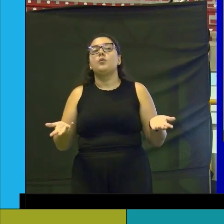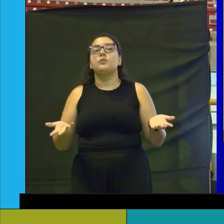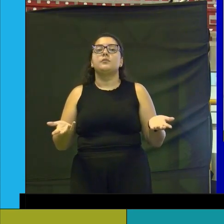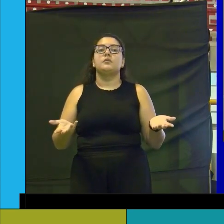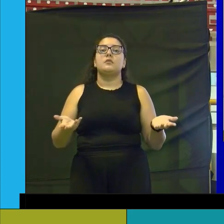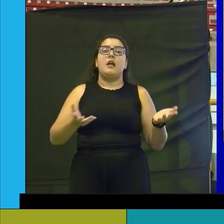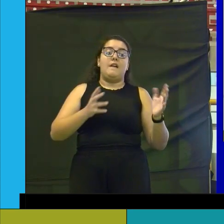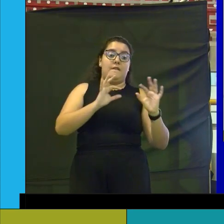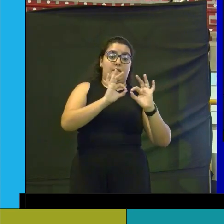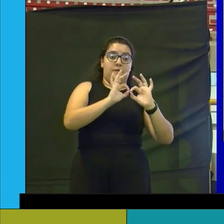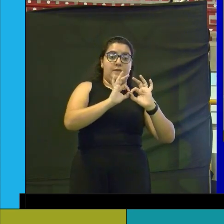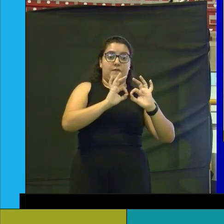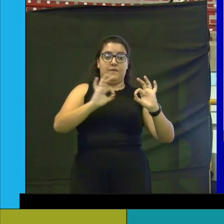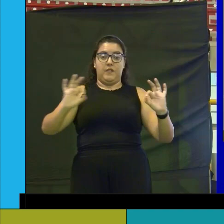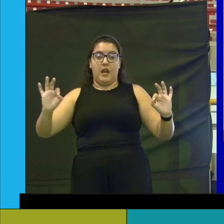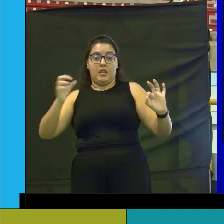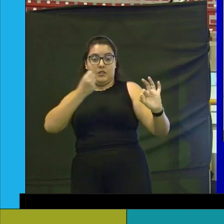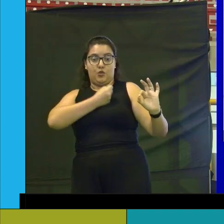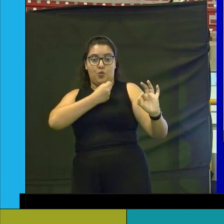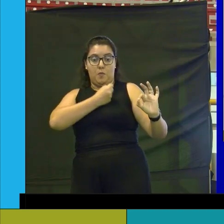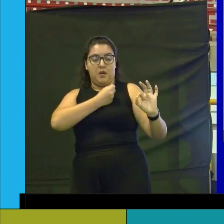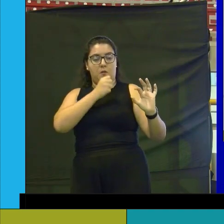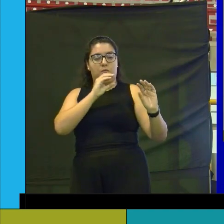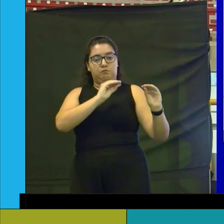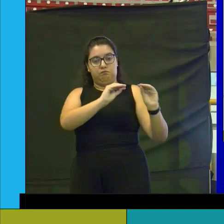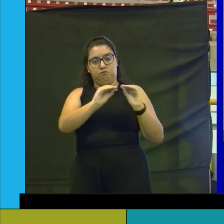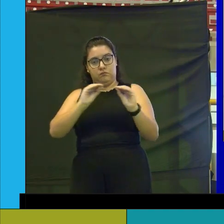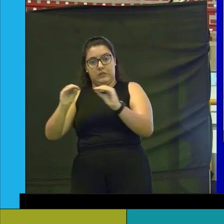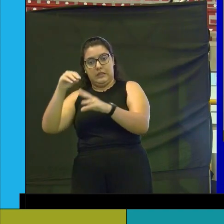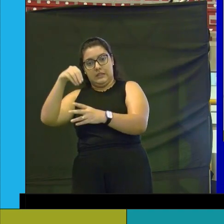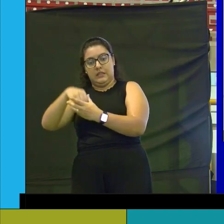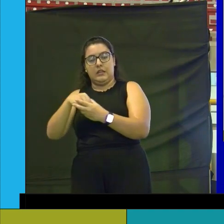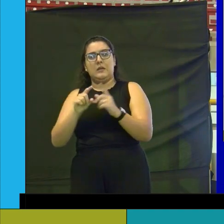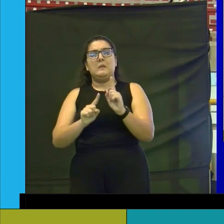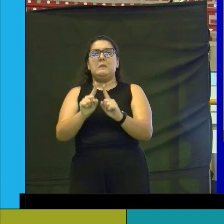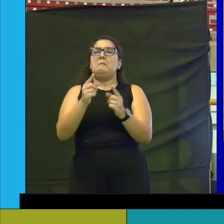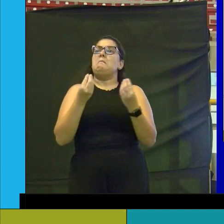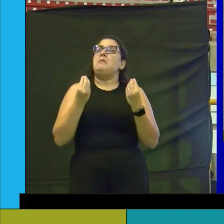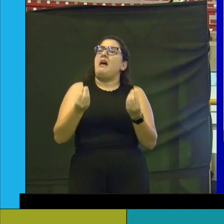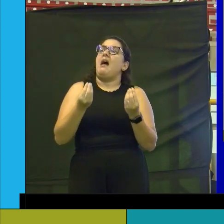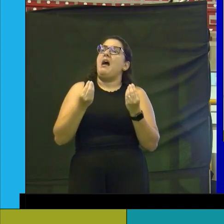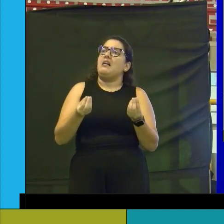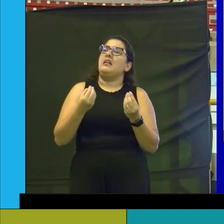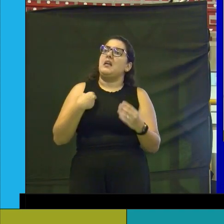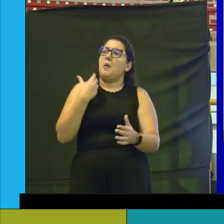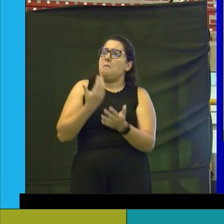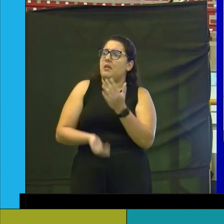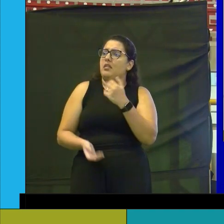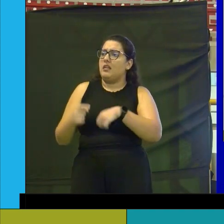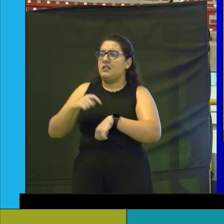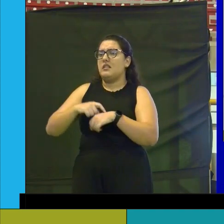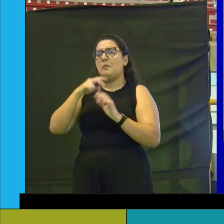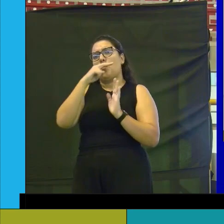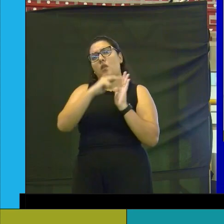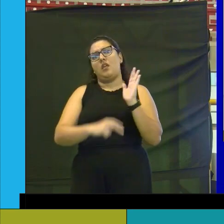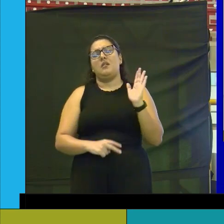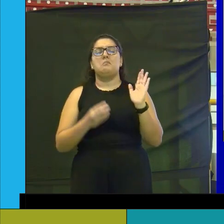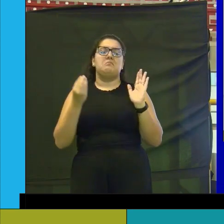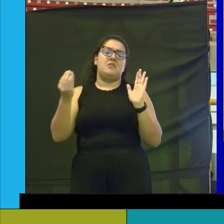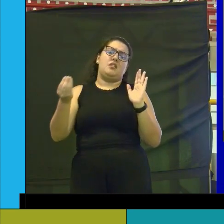a equação que eu tenho que forma aquele gráfico, para que eu ia perder tempo lendo o texto?